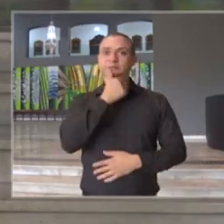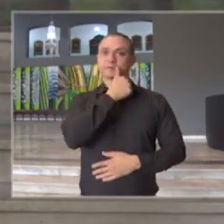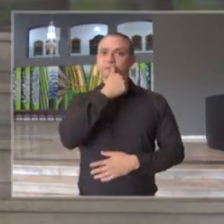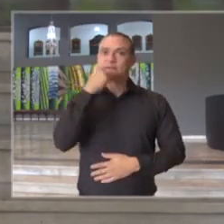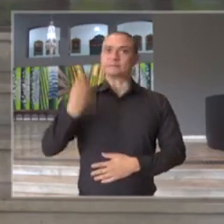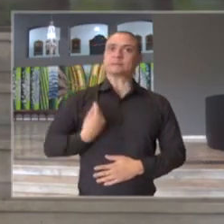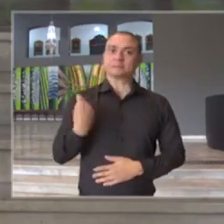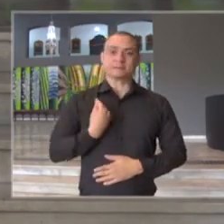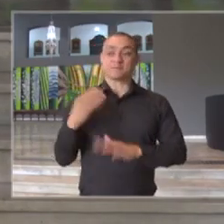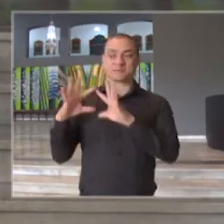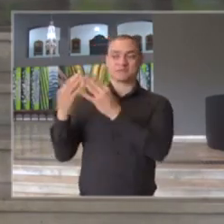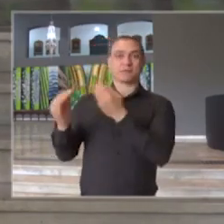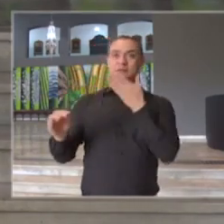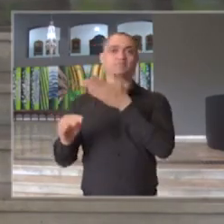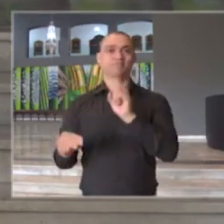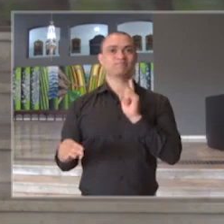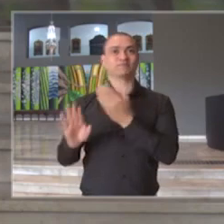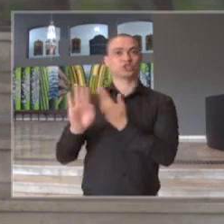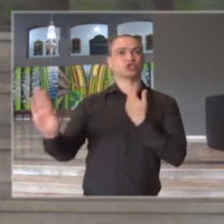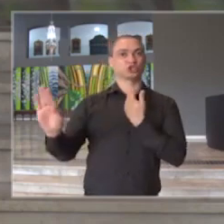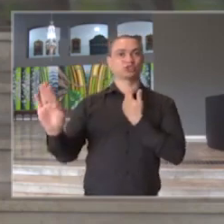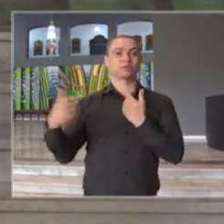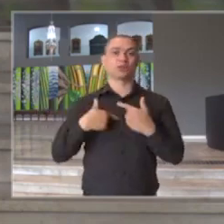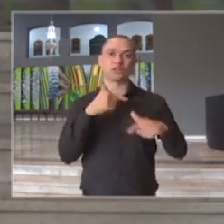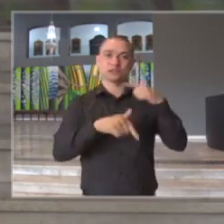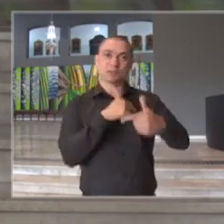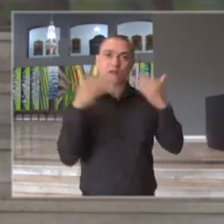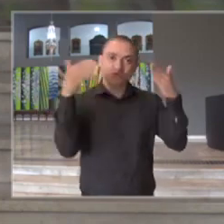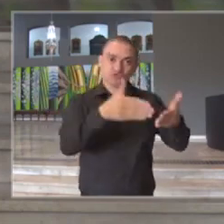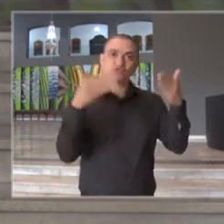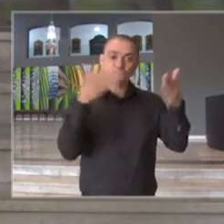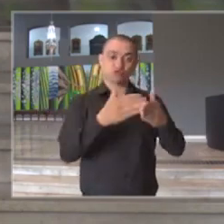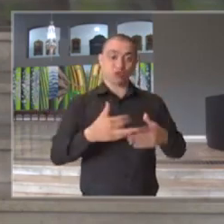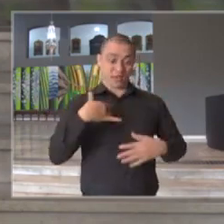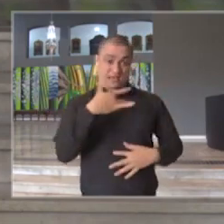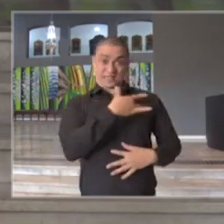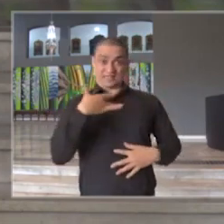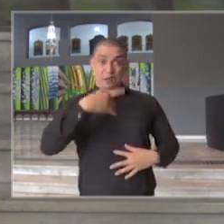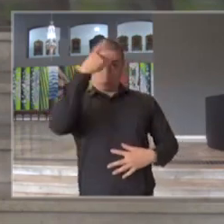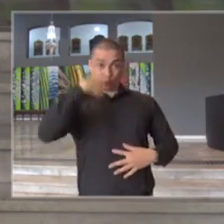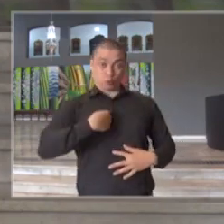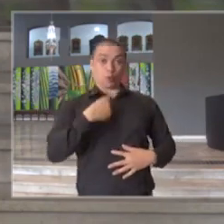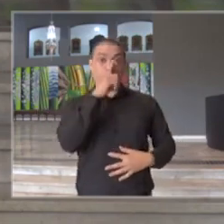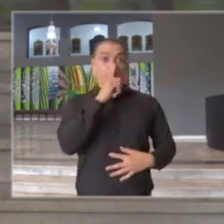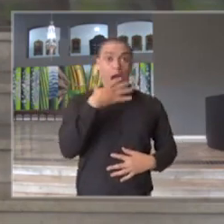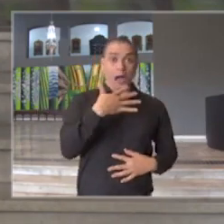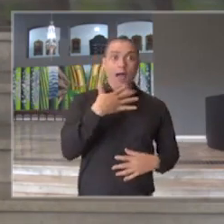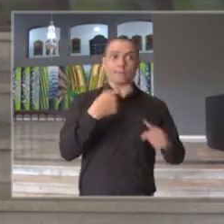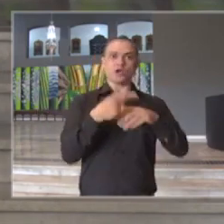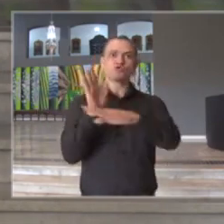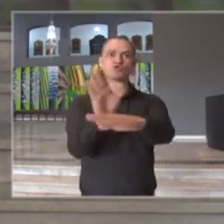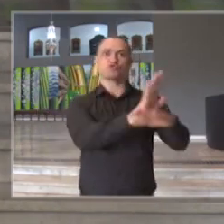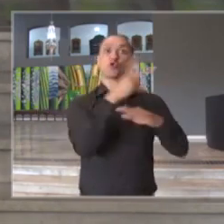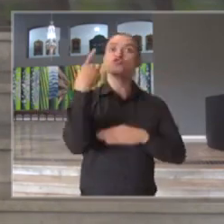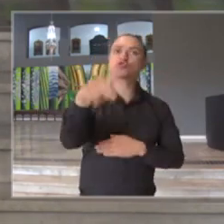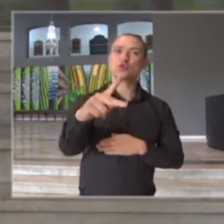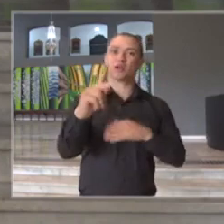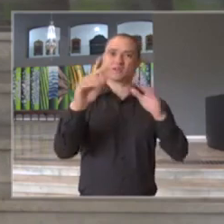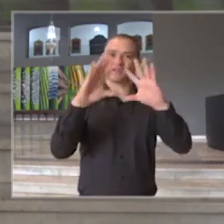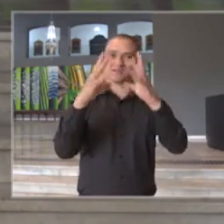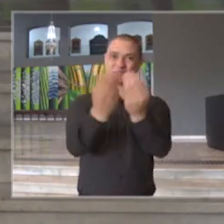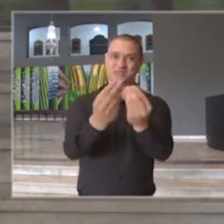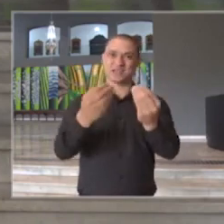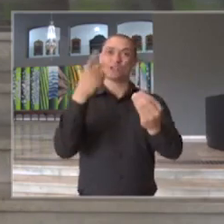ficando distantes de suas famílias e expondo sua saúde para proteger a sua saúde. A saúde da sua família,